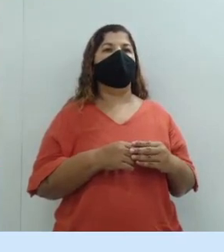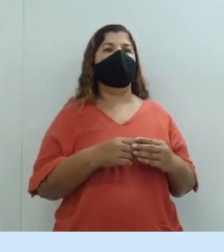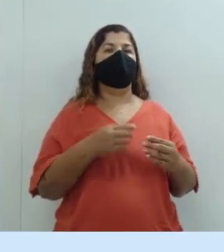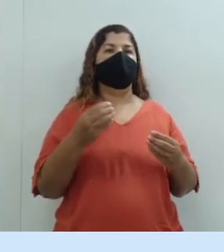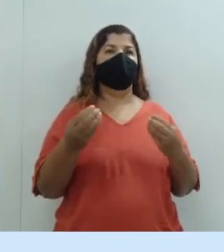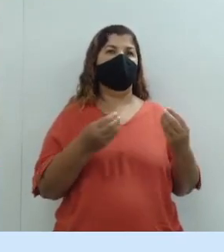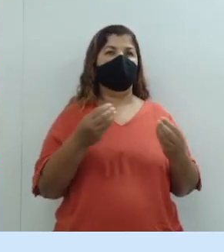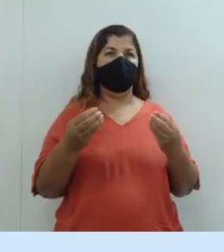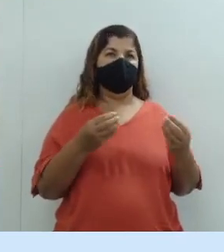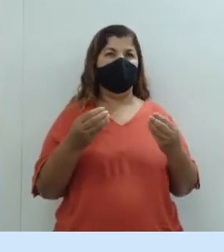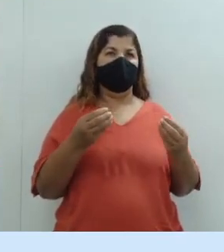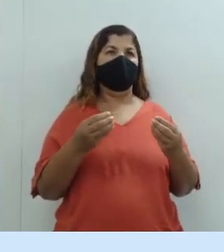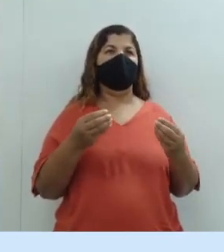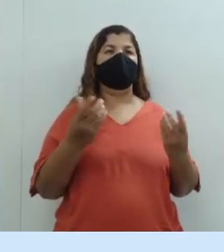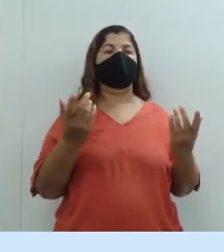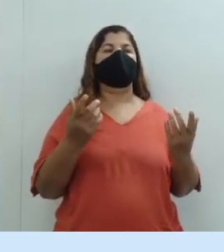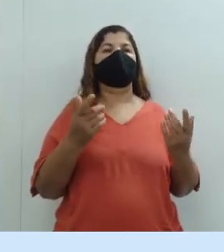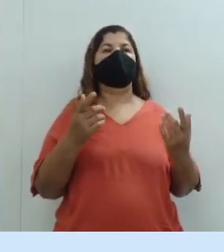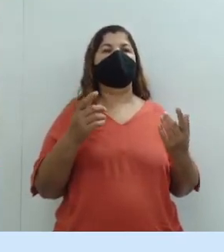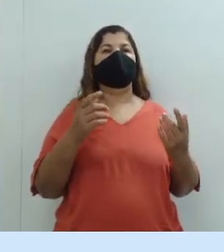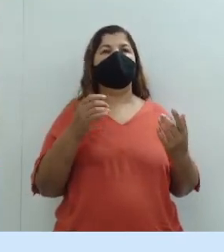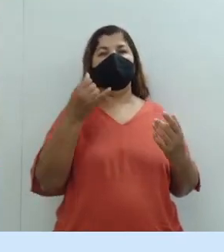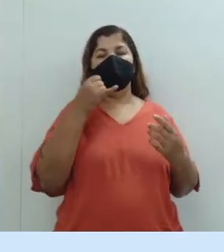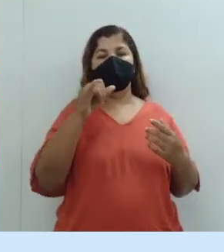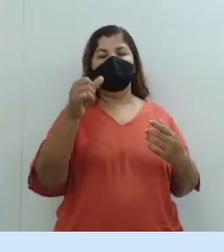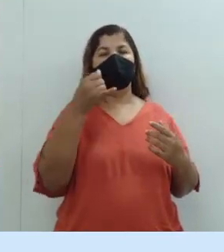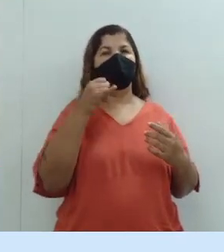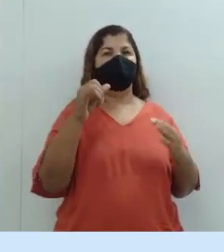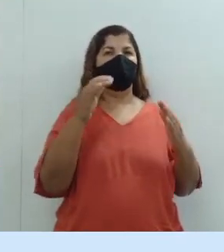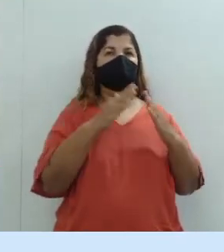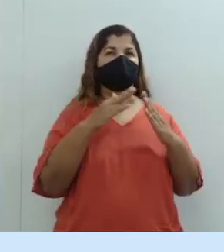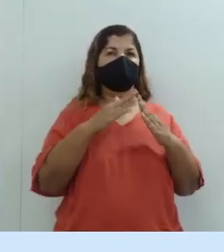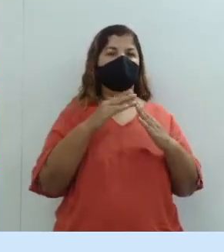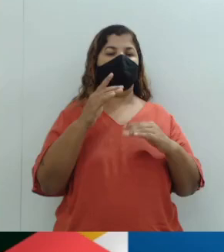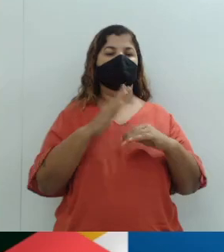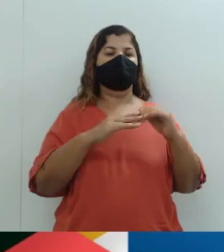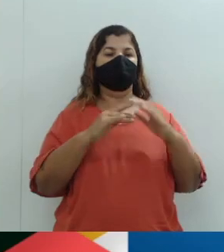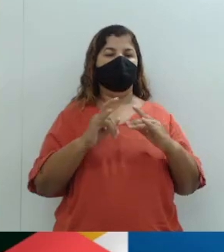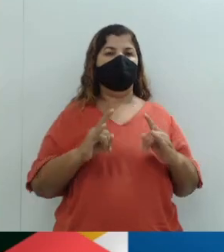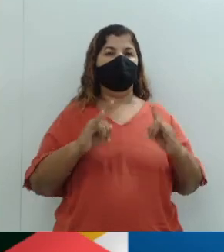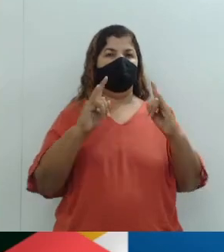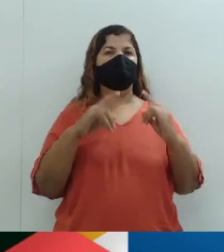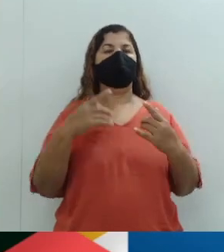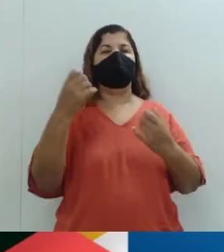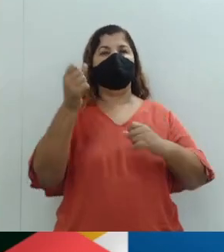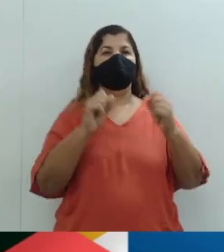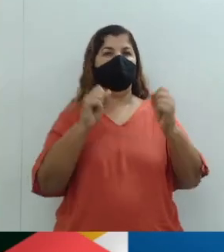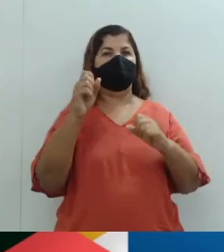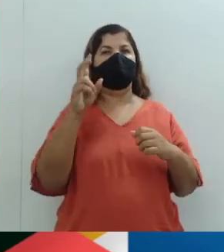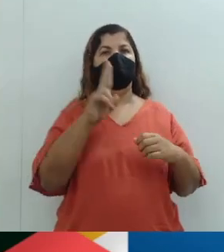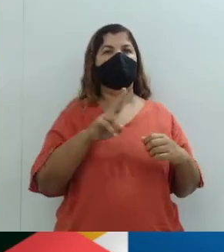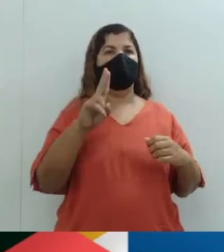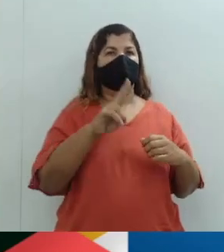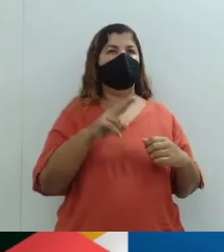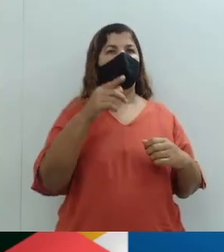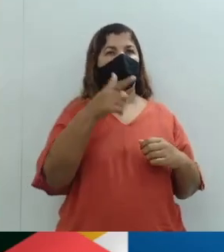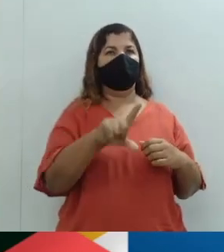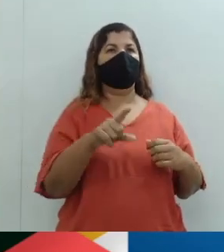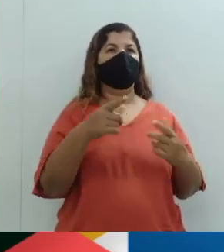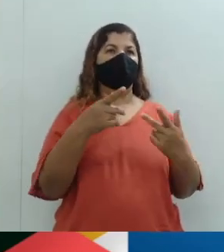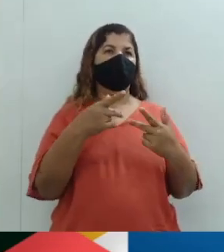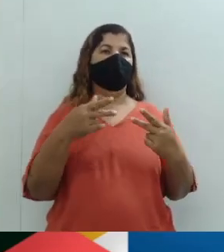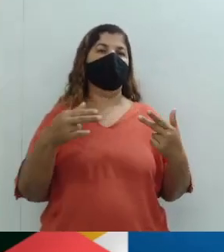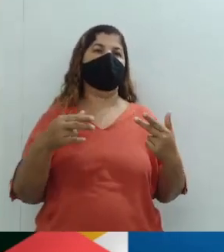os circuitos elétricos de residências, edifícios e indústrias, em vez de fusíveis, utilizam-se de dispositivos que